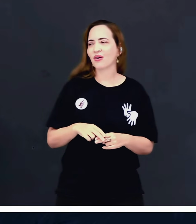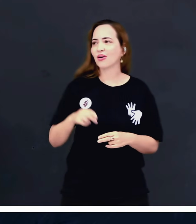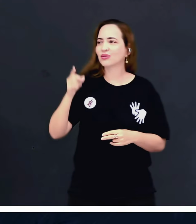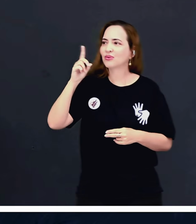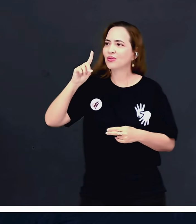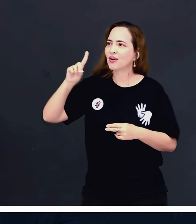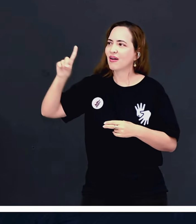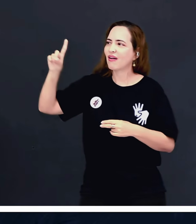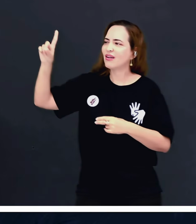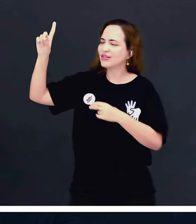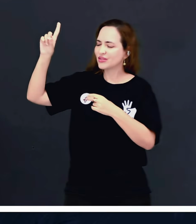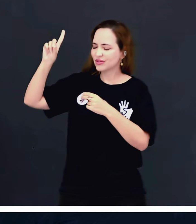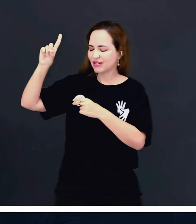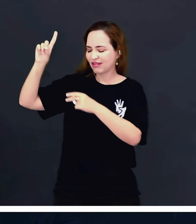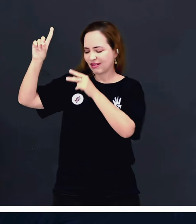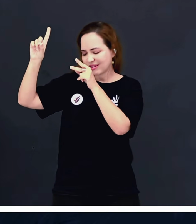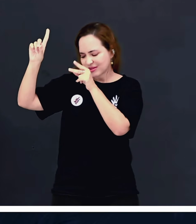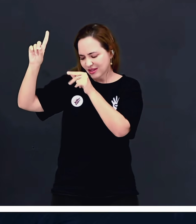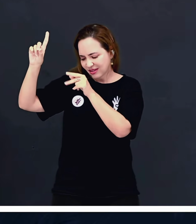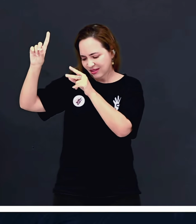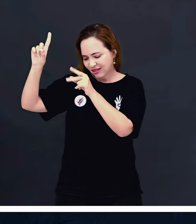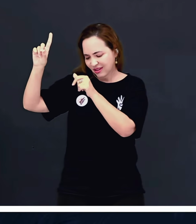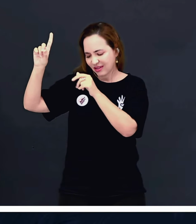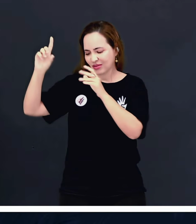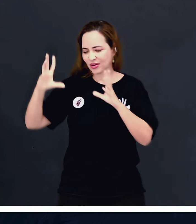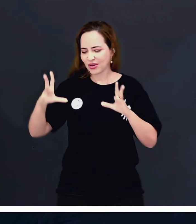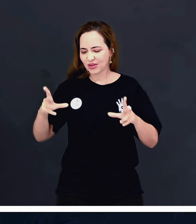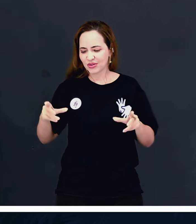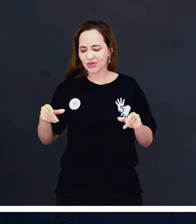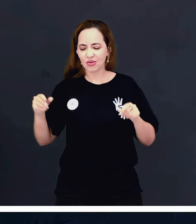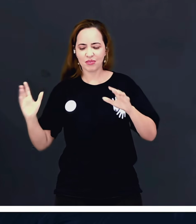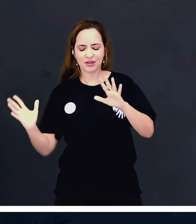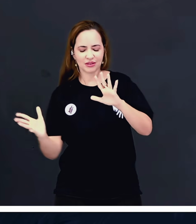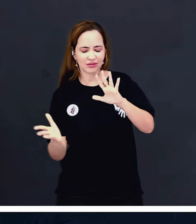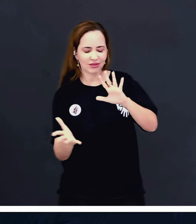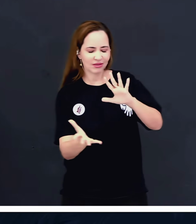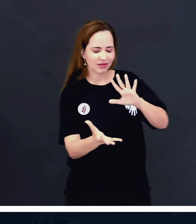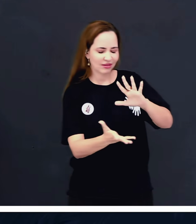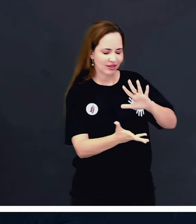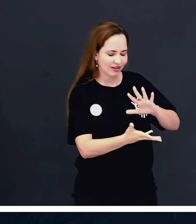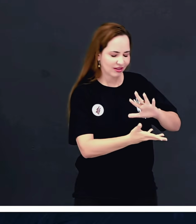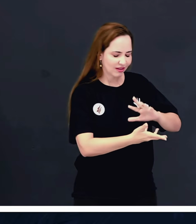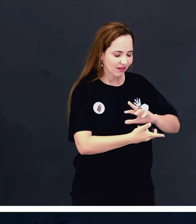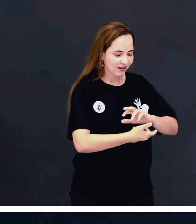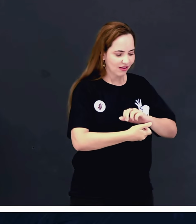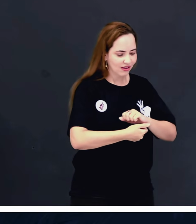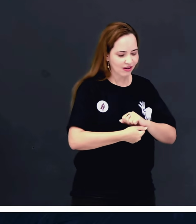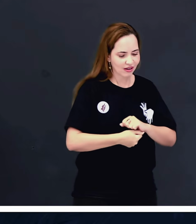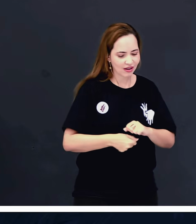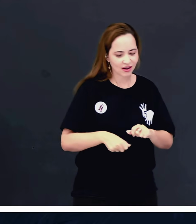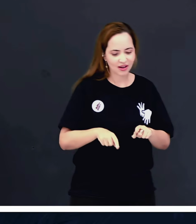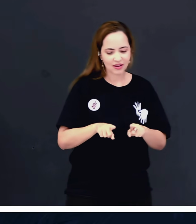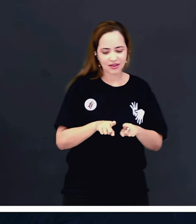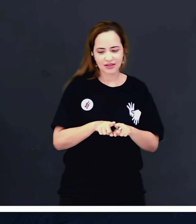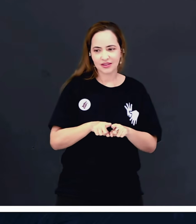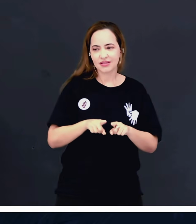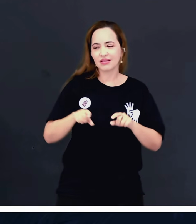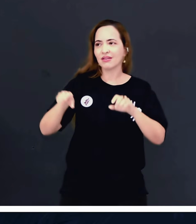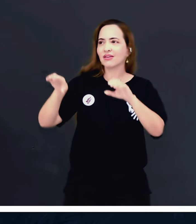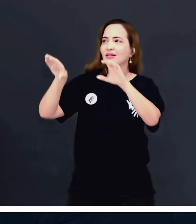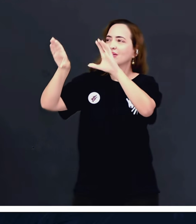pois só Tu és o Deus eterno sobre toda a terra